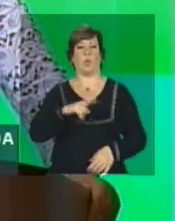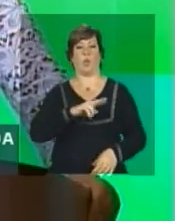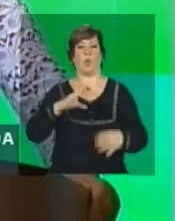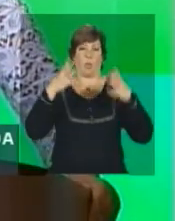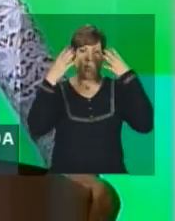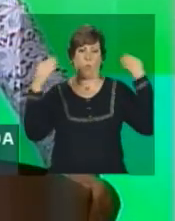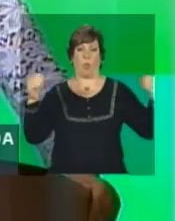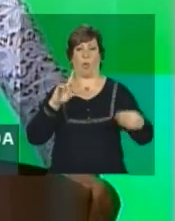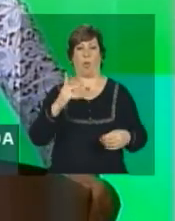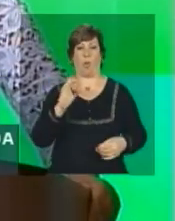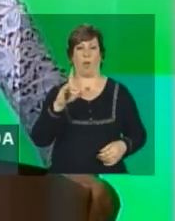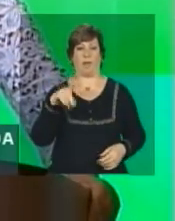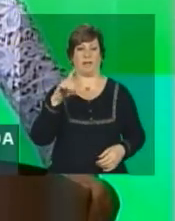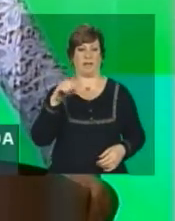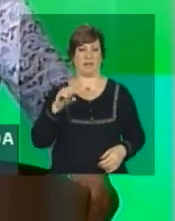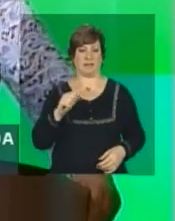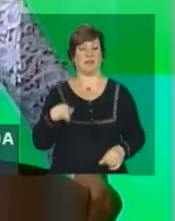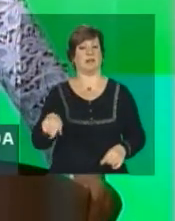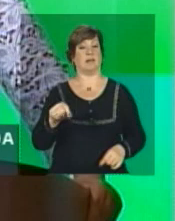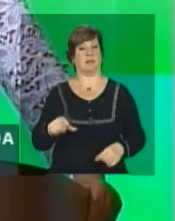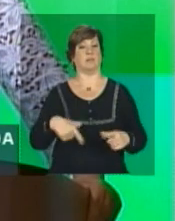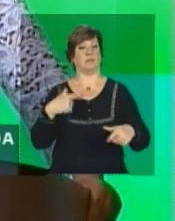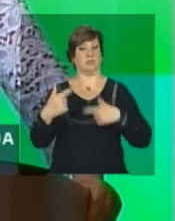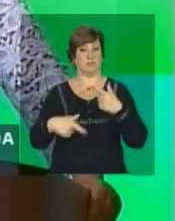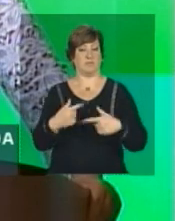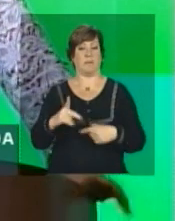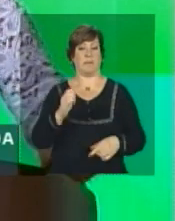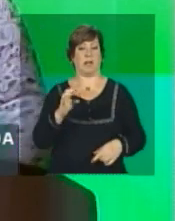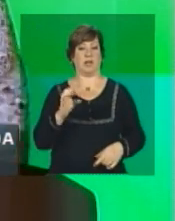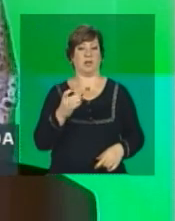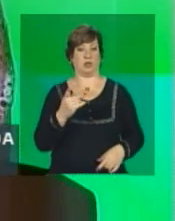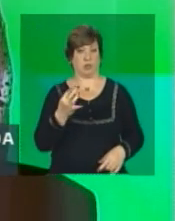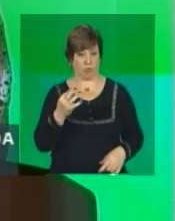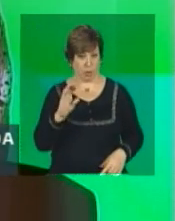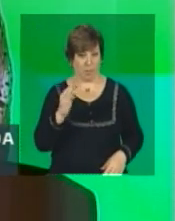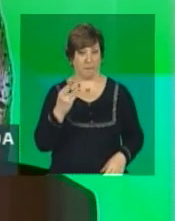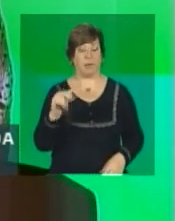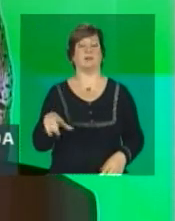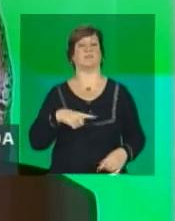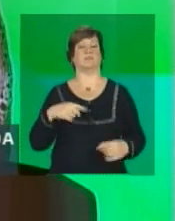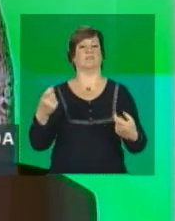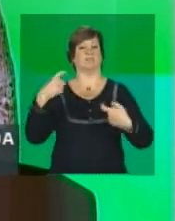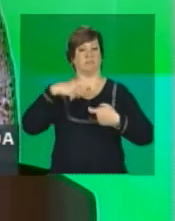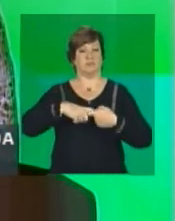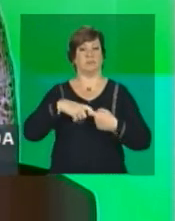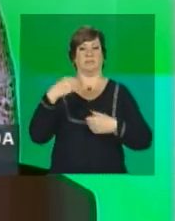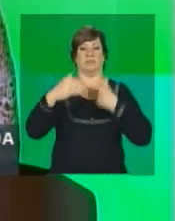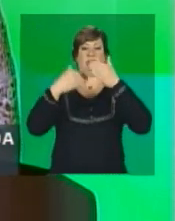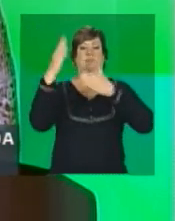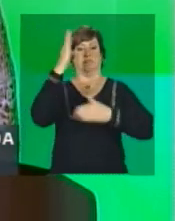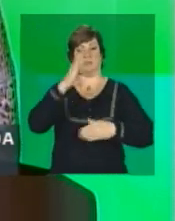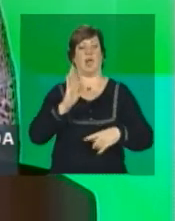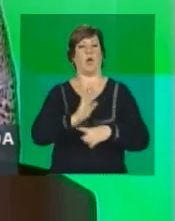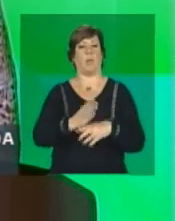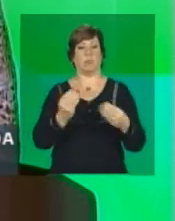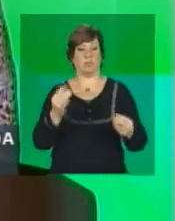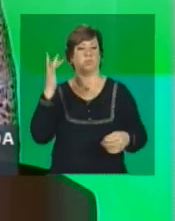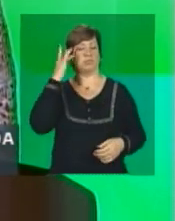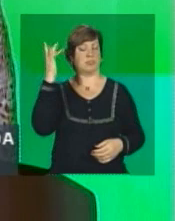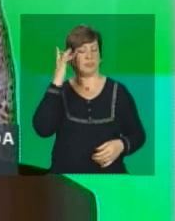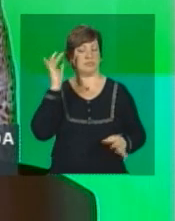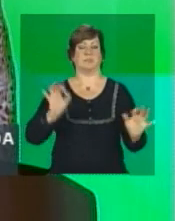será, portanto, cada vez mais uma grande parceira do desenvolvimento do Brasil, de forma